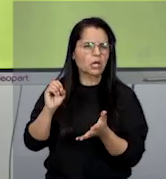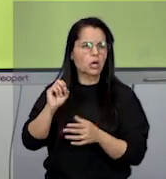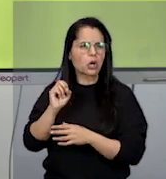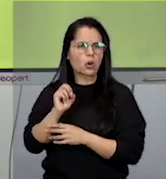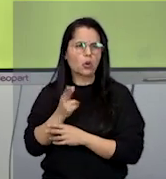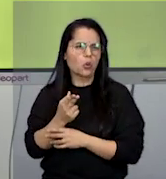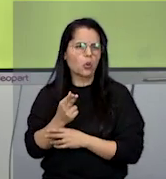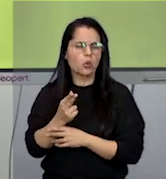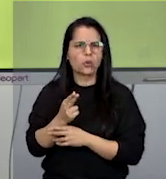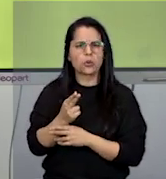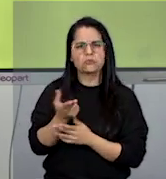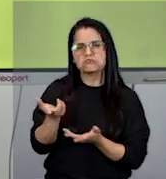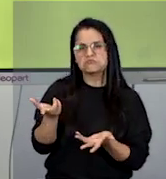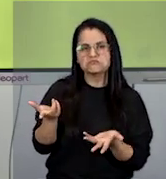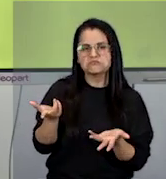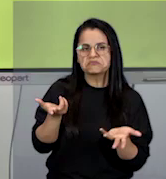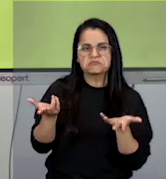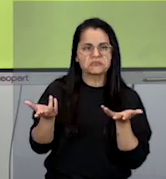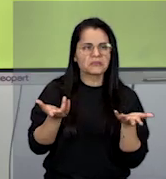pessoas foram